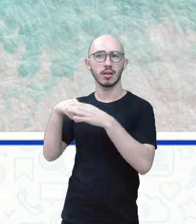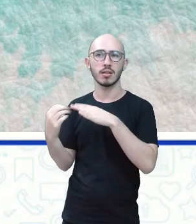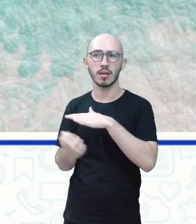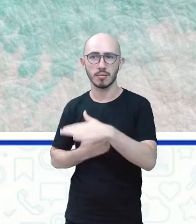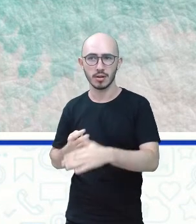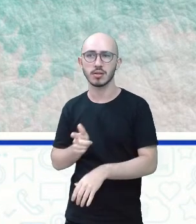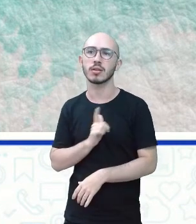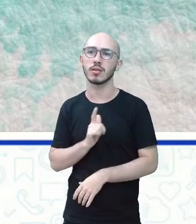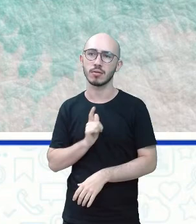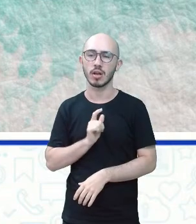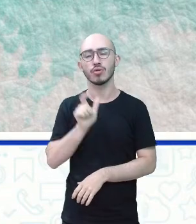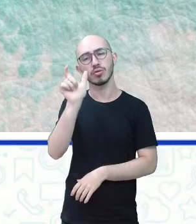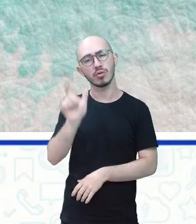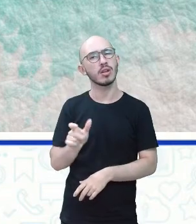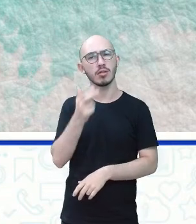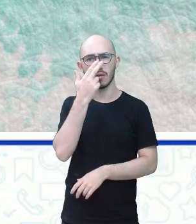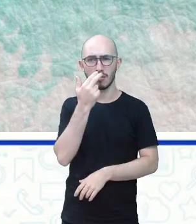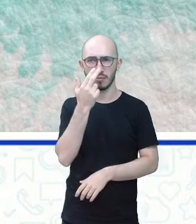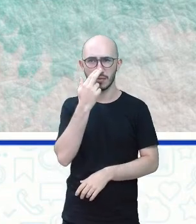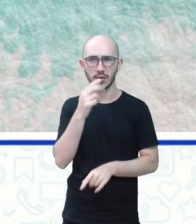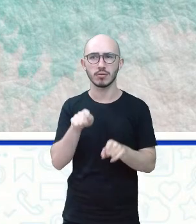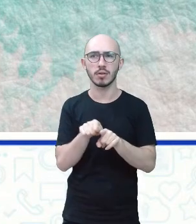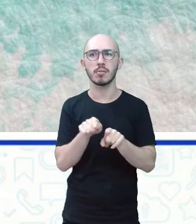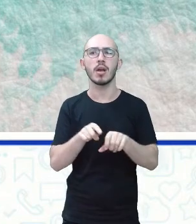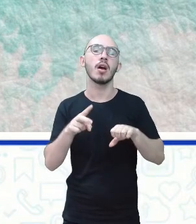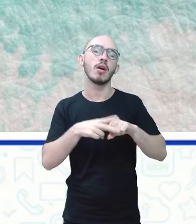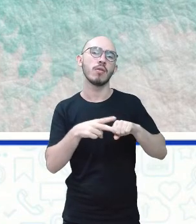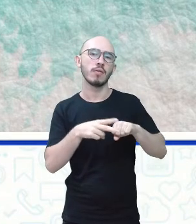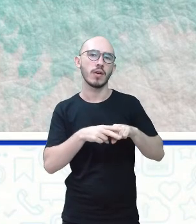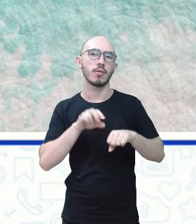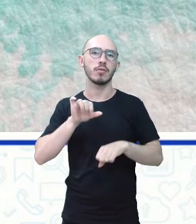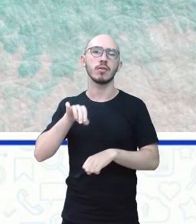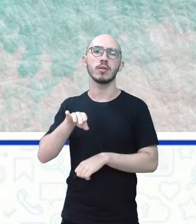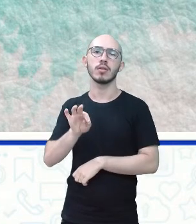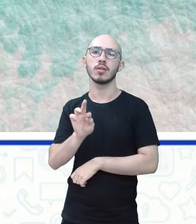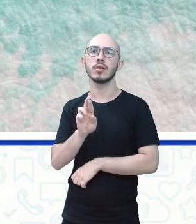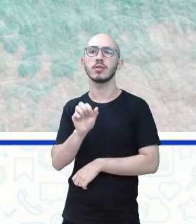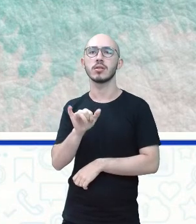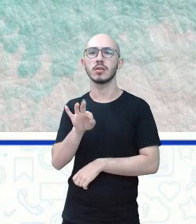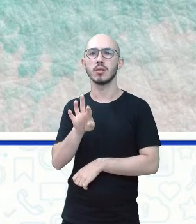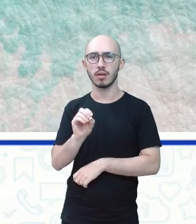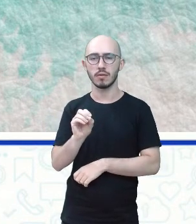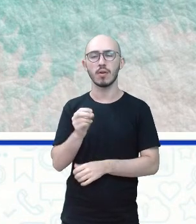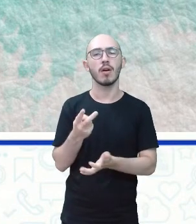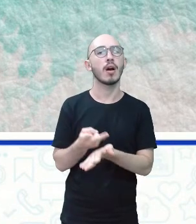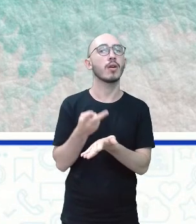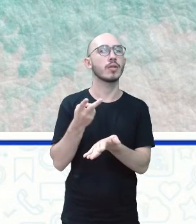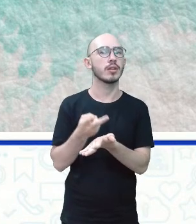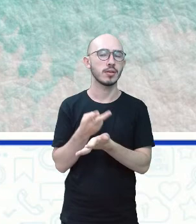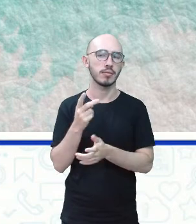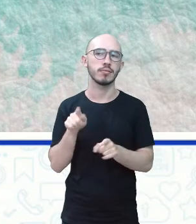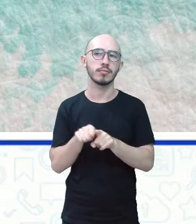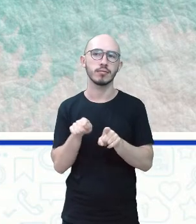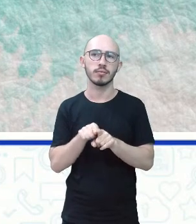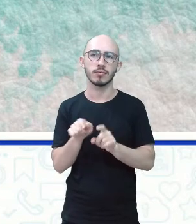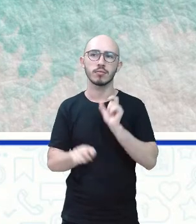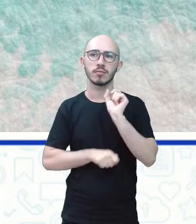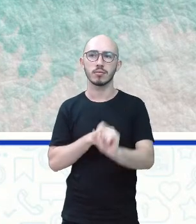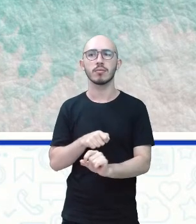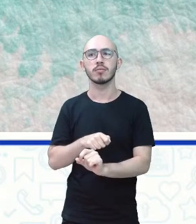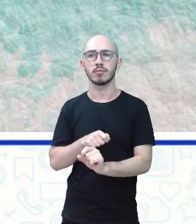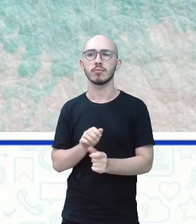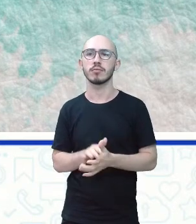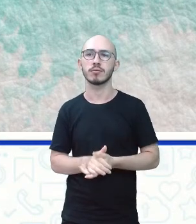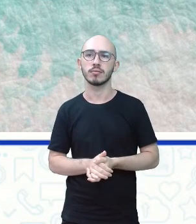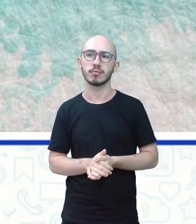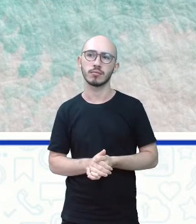problemas. O verbo intransitivo ocorreram. O adjunto adverbial de tempo, nós